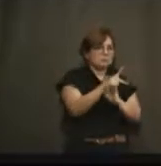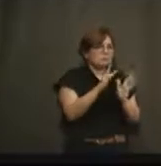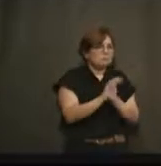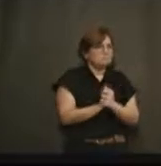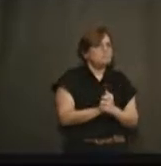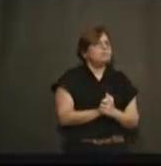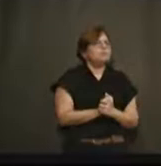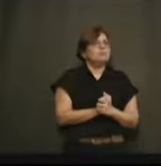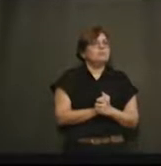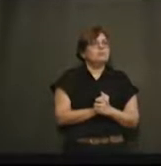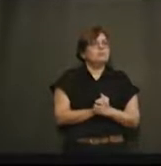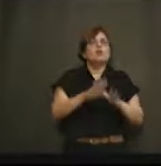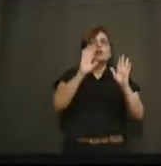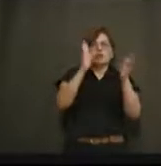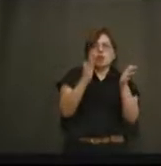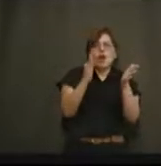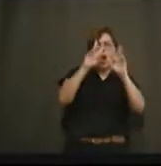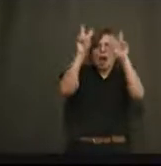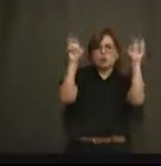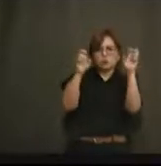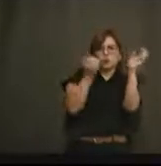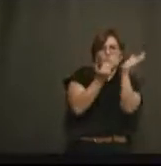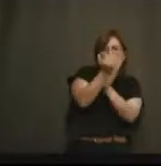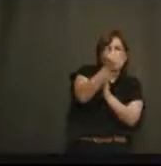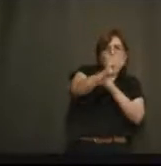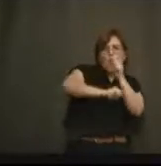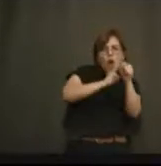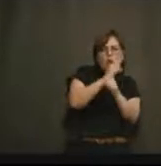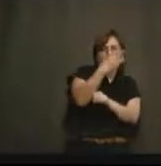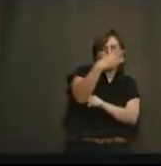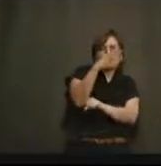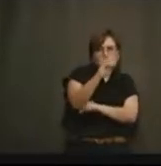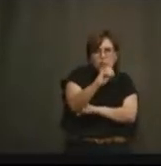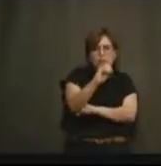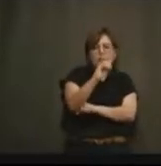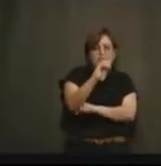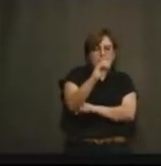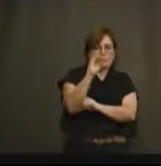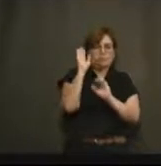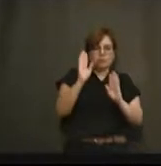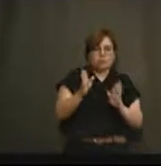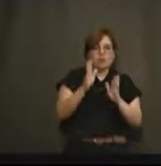sido introduzida nos anos 30 por Andronov e Pontryagin,